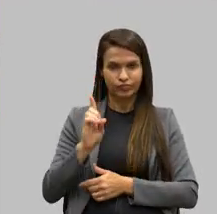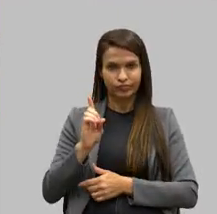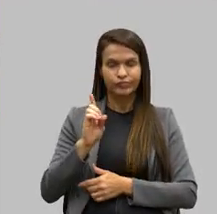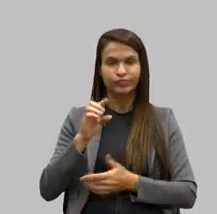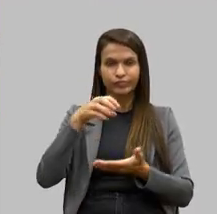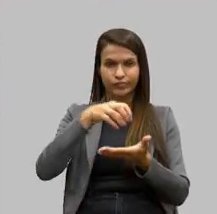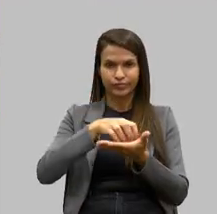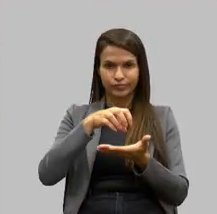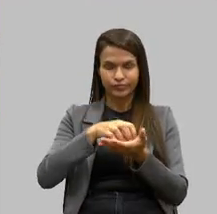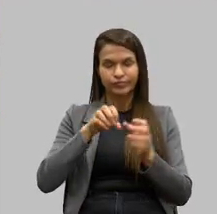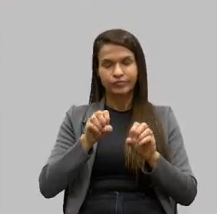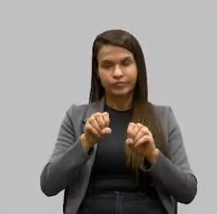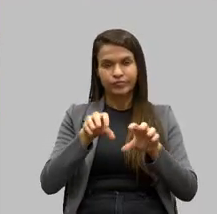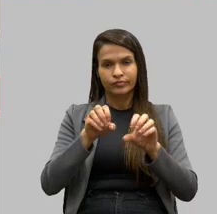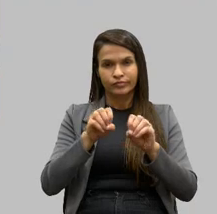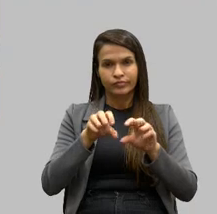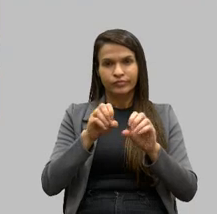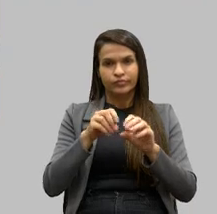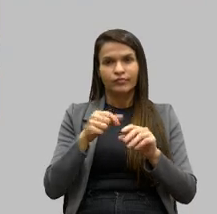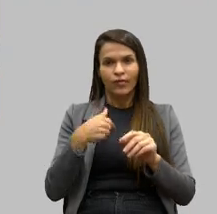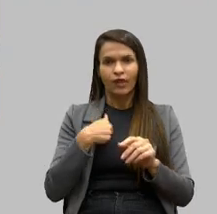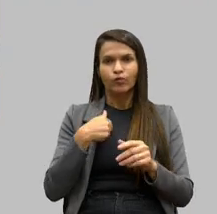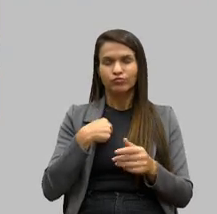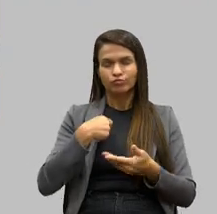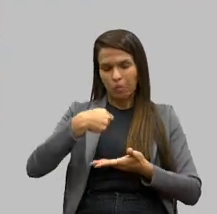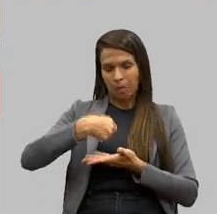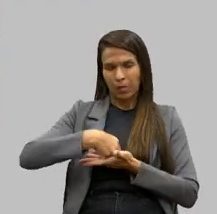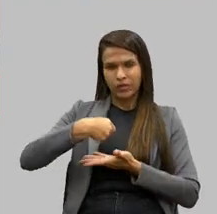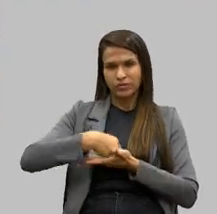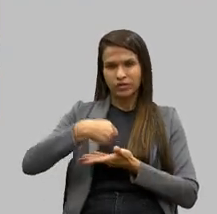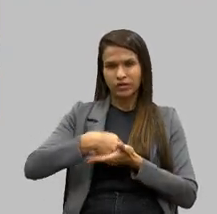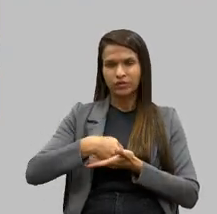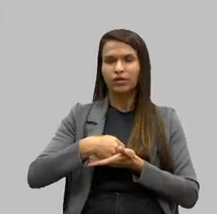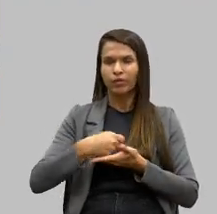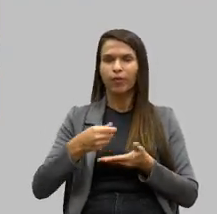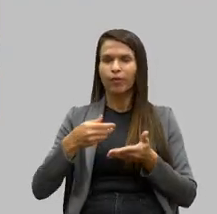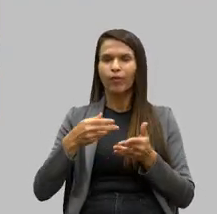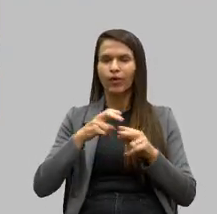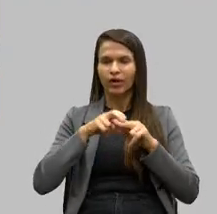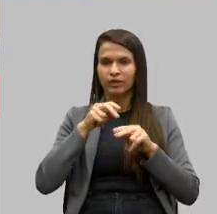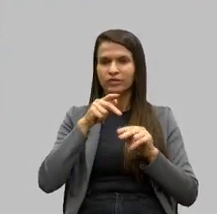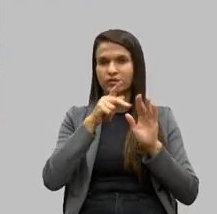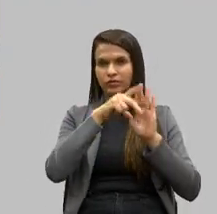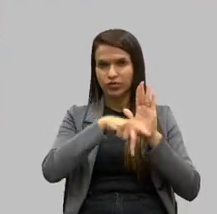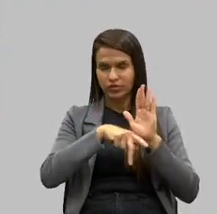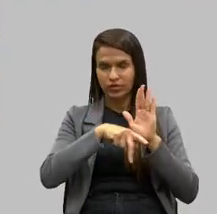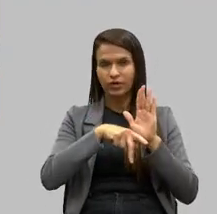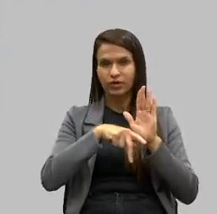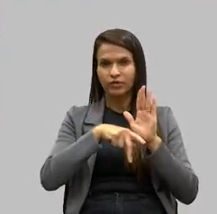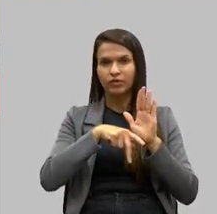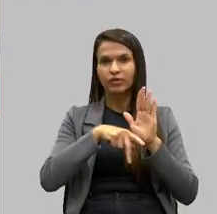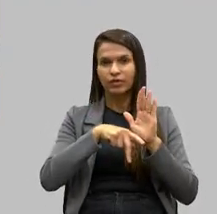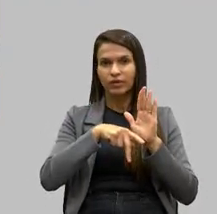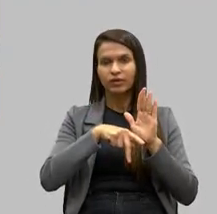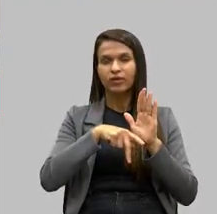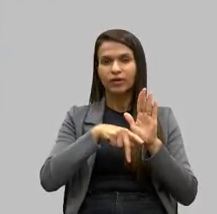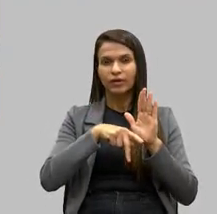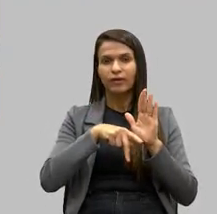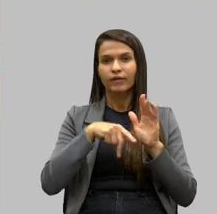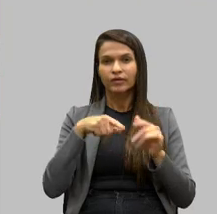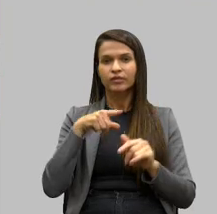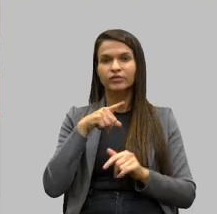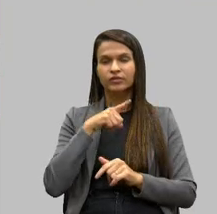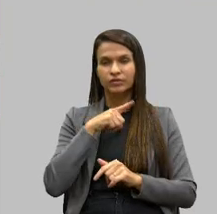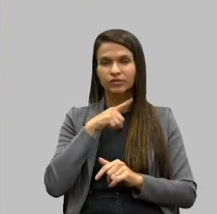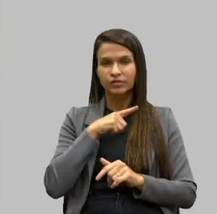Comissão de Educação, porque eu estou sendo muito pressionada sobre esse projeto, que ele extingue cargos na educação